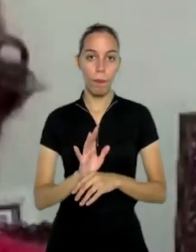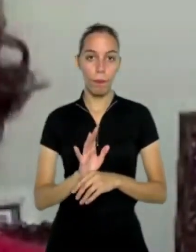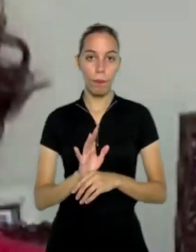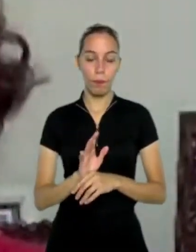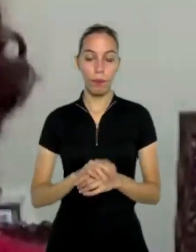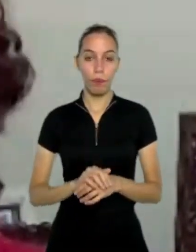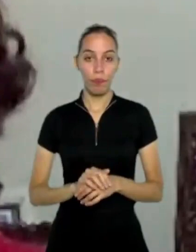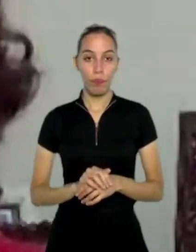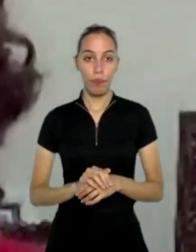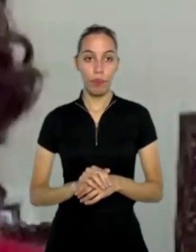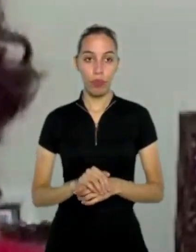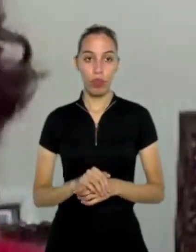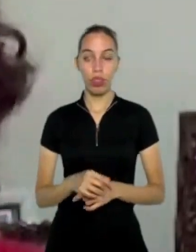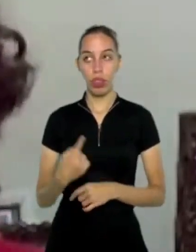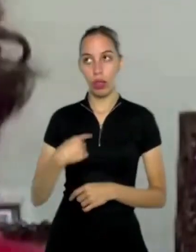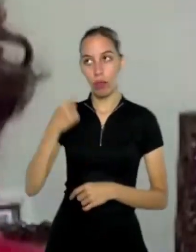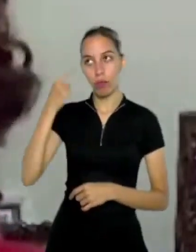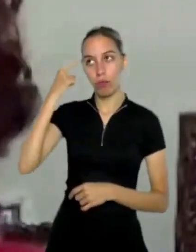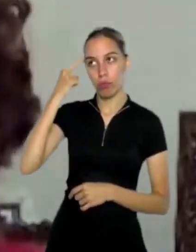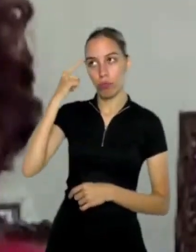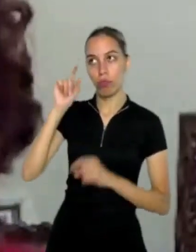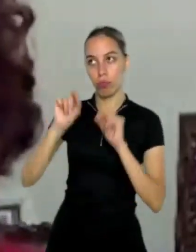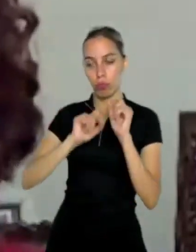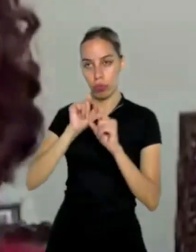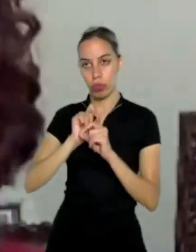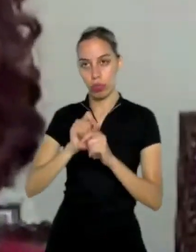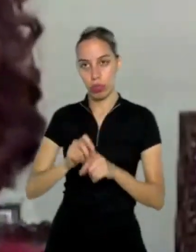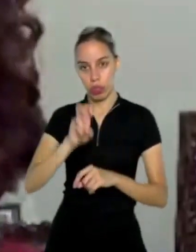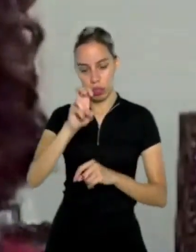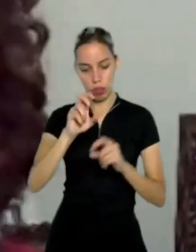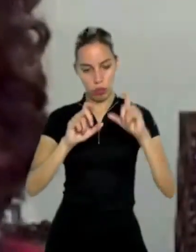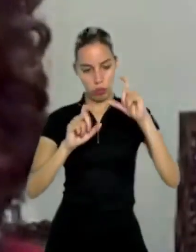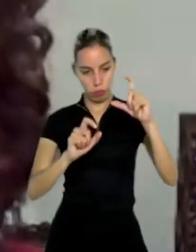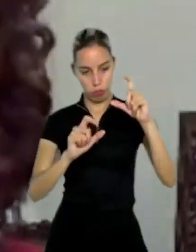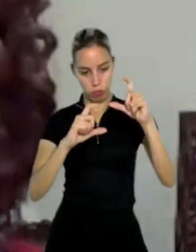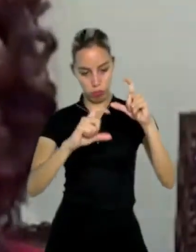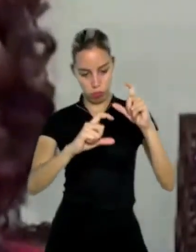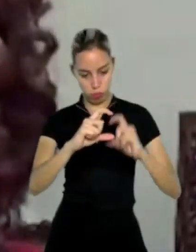aí eu estabelecia, por exemplo, 5 parágrafos, né?